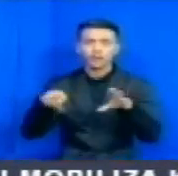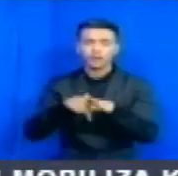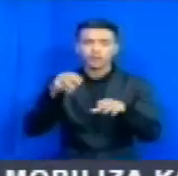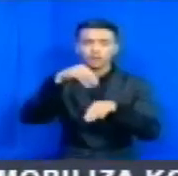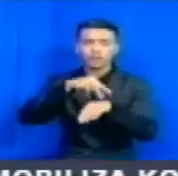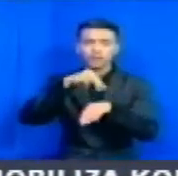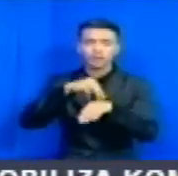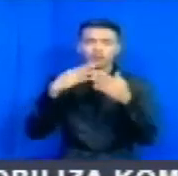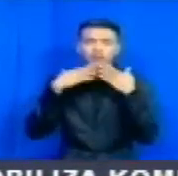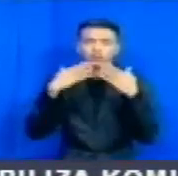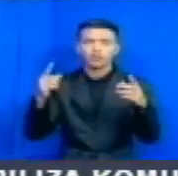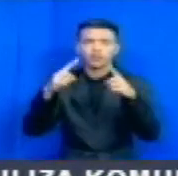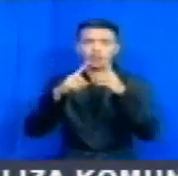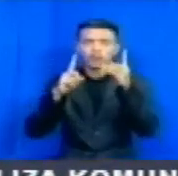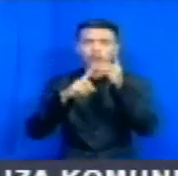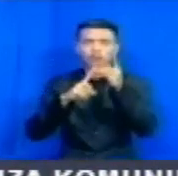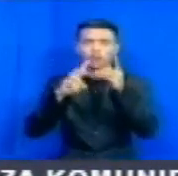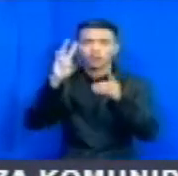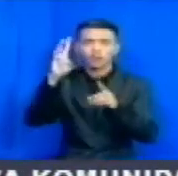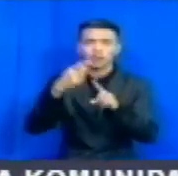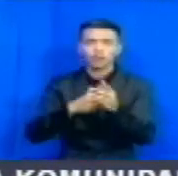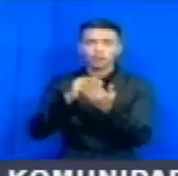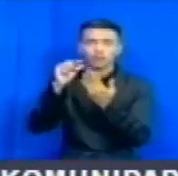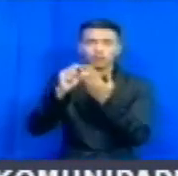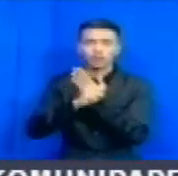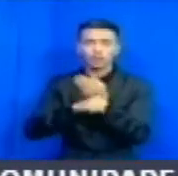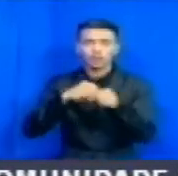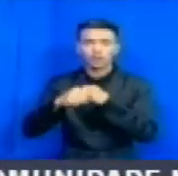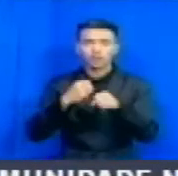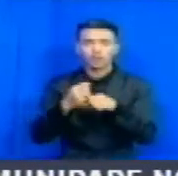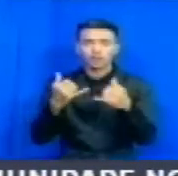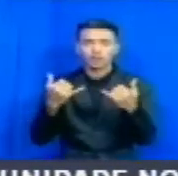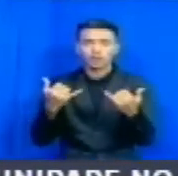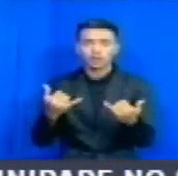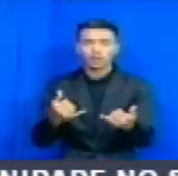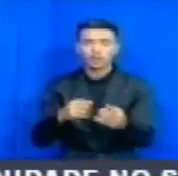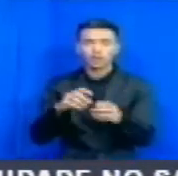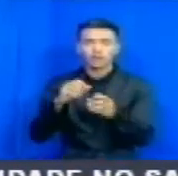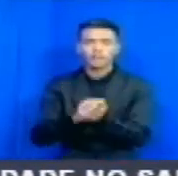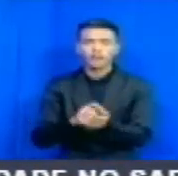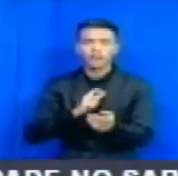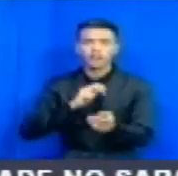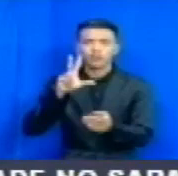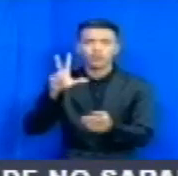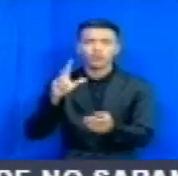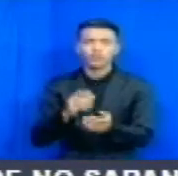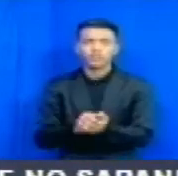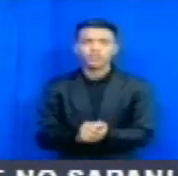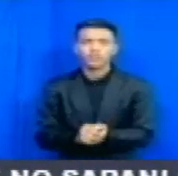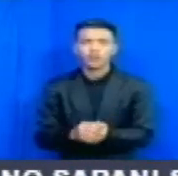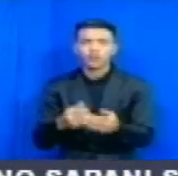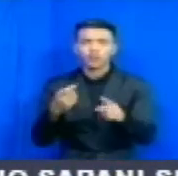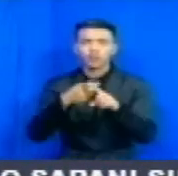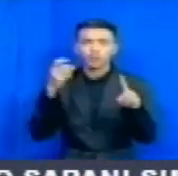neve se realiza em Loro Nen, Fulan Setembro, e a uma anda Tassi Tolo Dili. Livros e oportunidades de Ney,